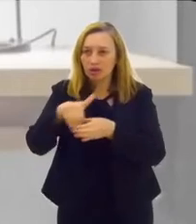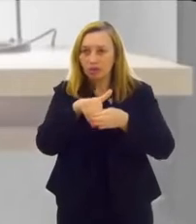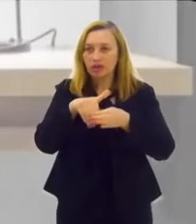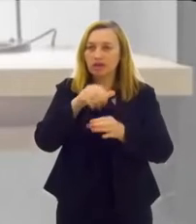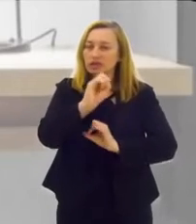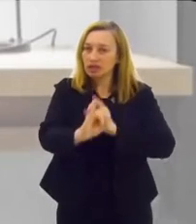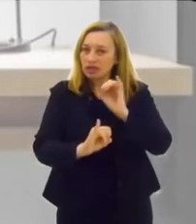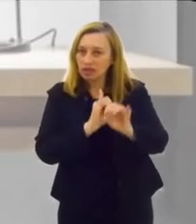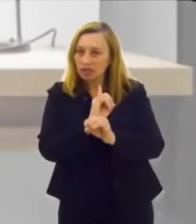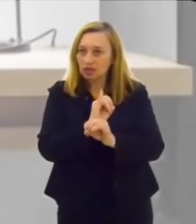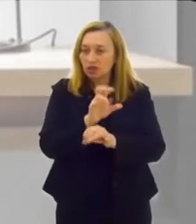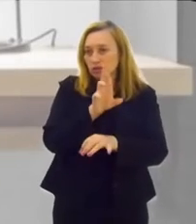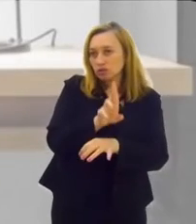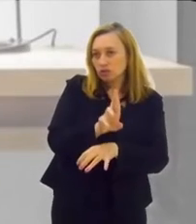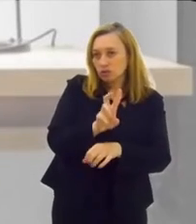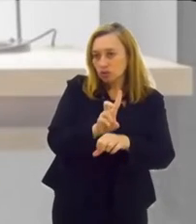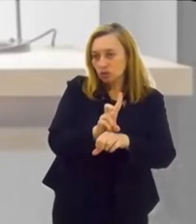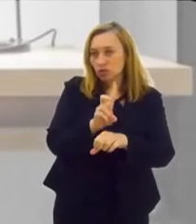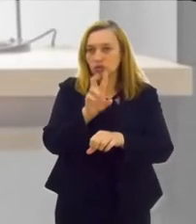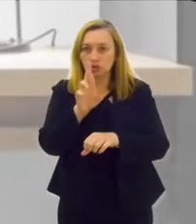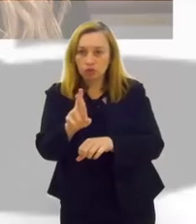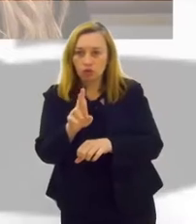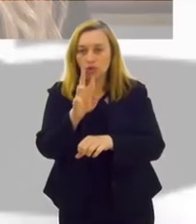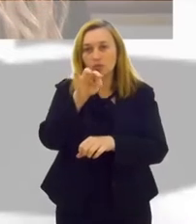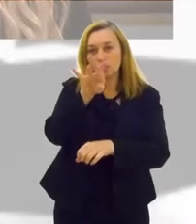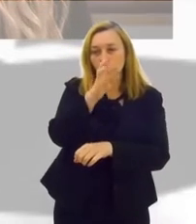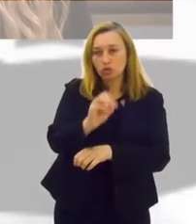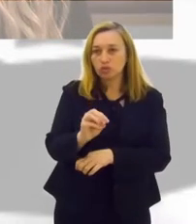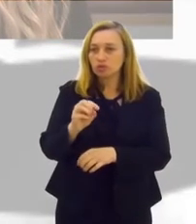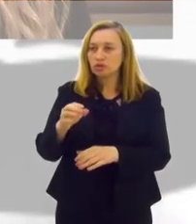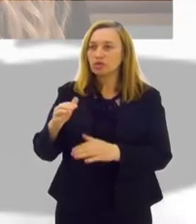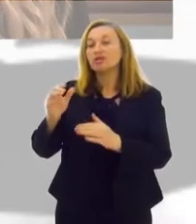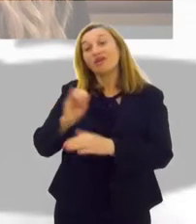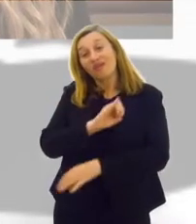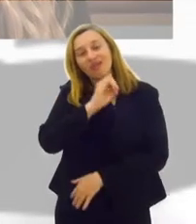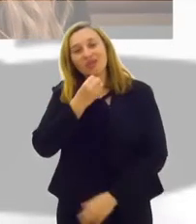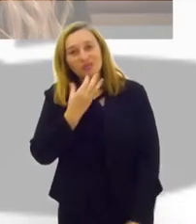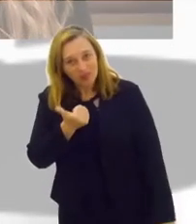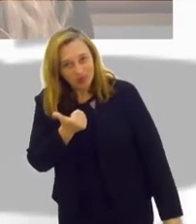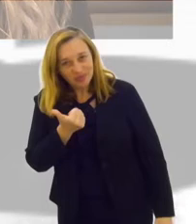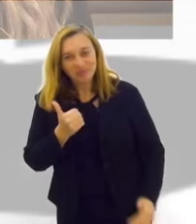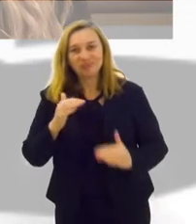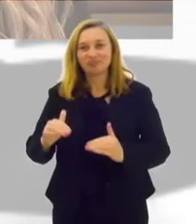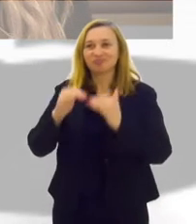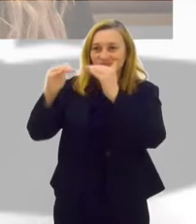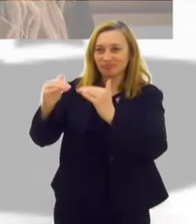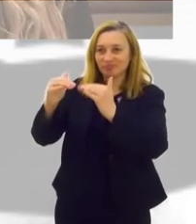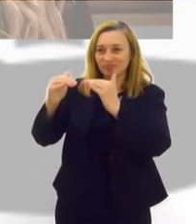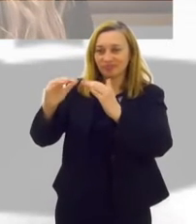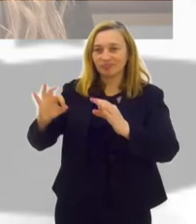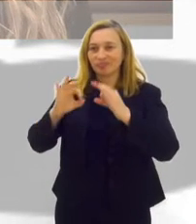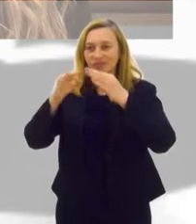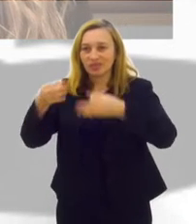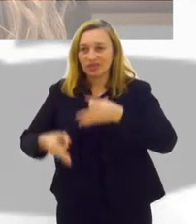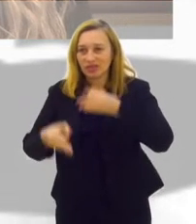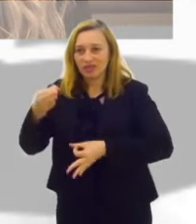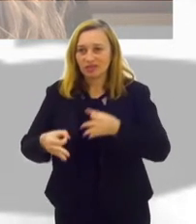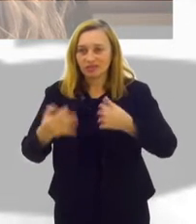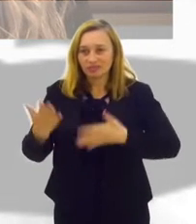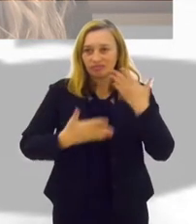eleitoral na internet, Dr. Bruno Bodar. Olá, Excelência. Alegria recebê-lo aqui nos nossos